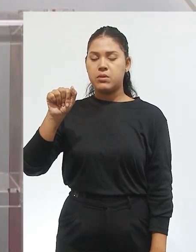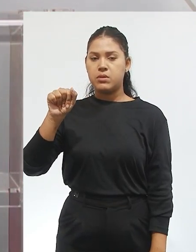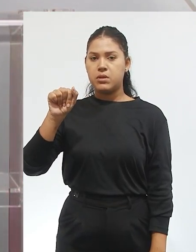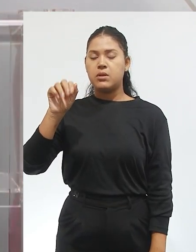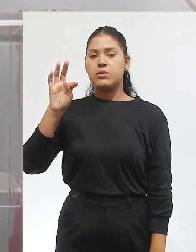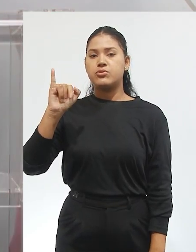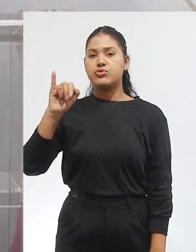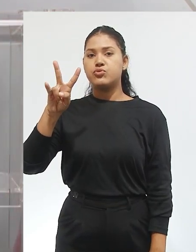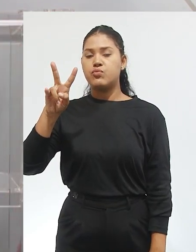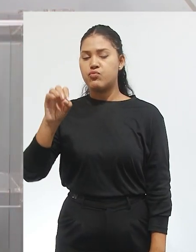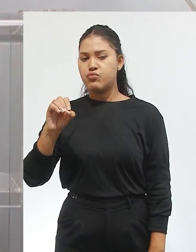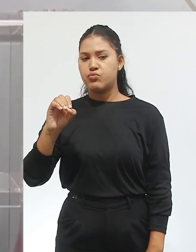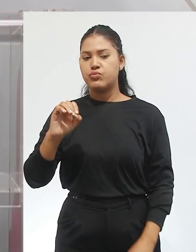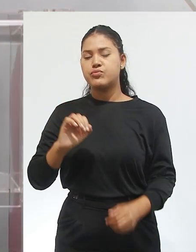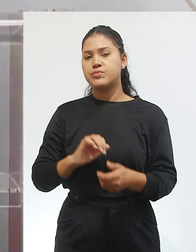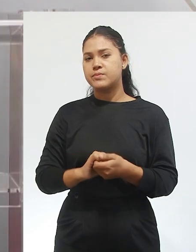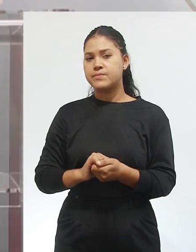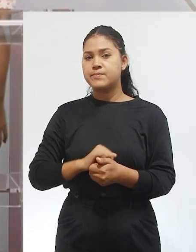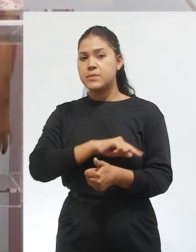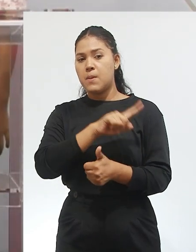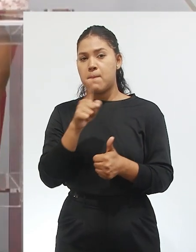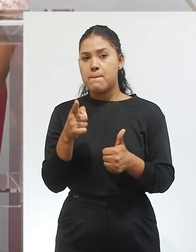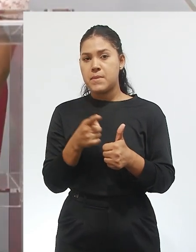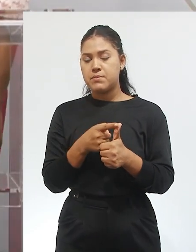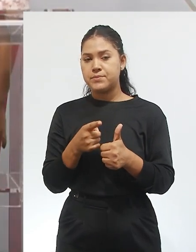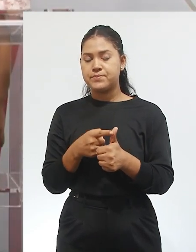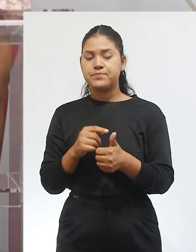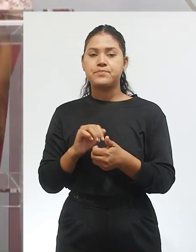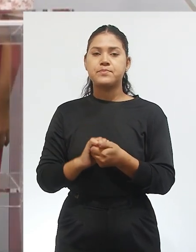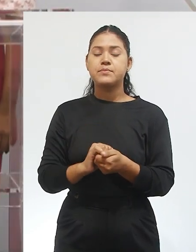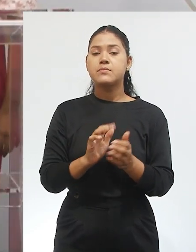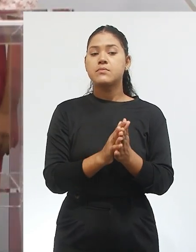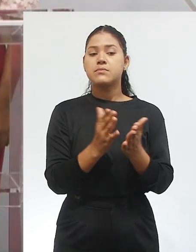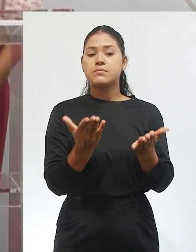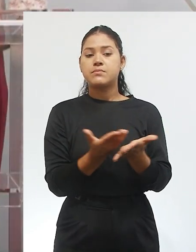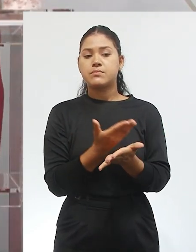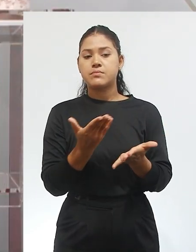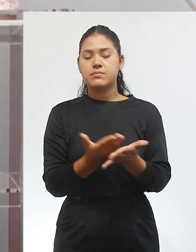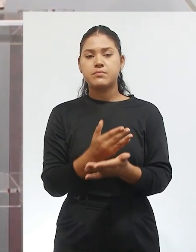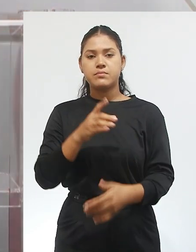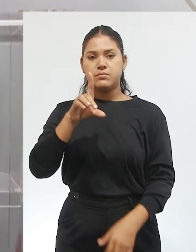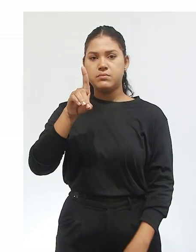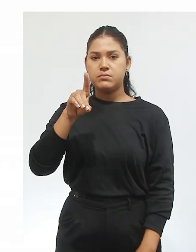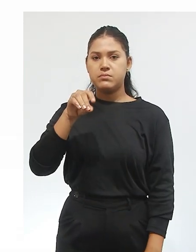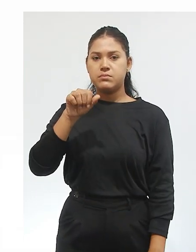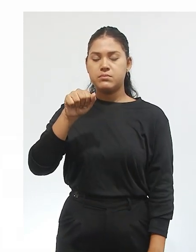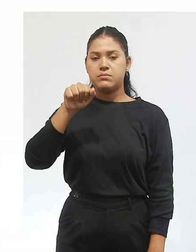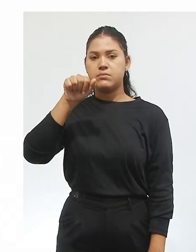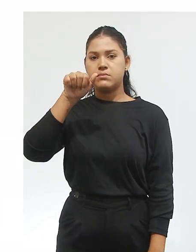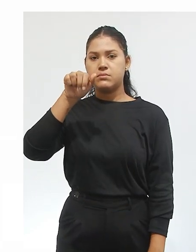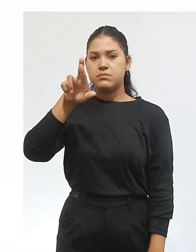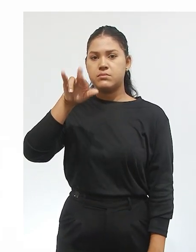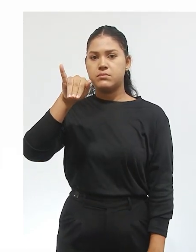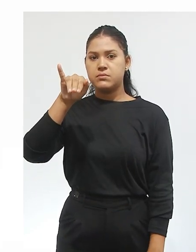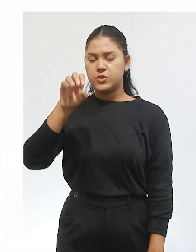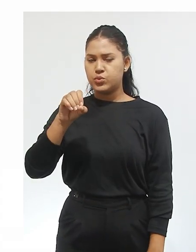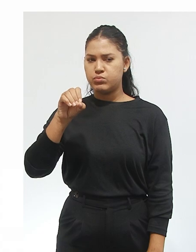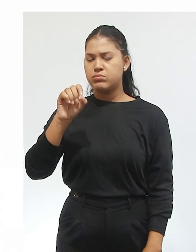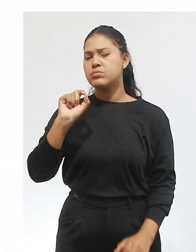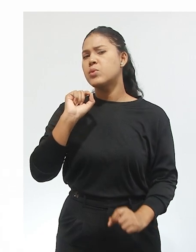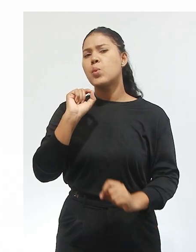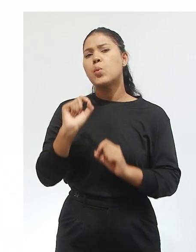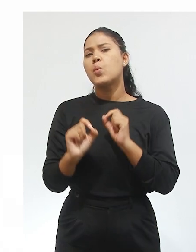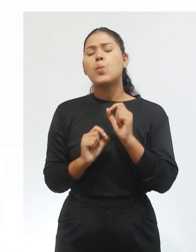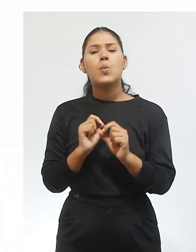Vamos explicar aqui o que seria o livro diário, tá? O livro diário,